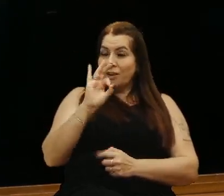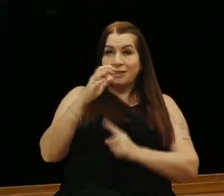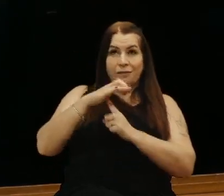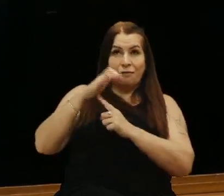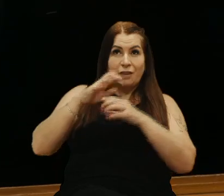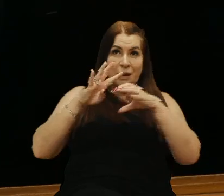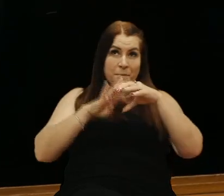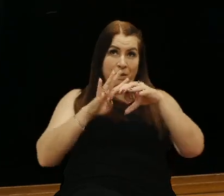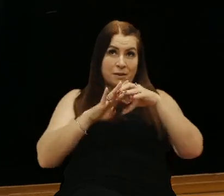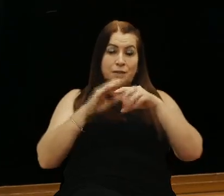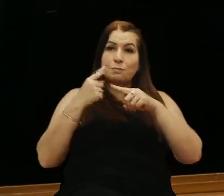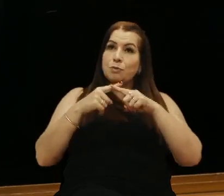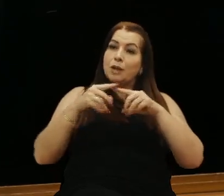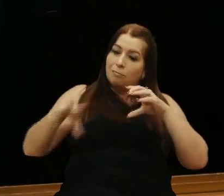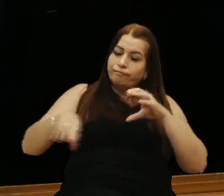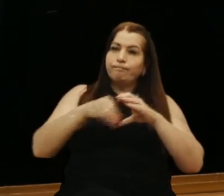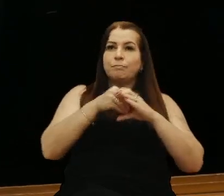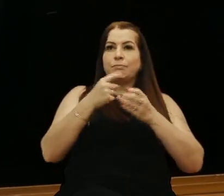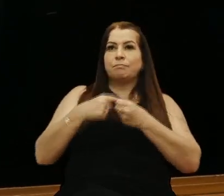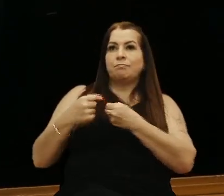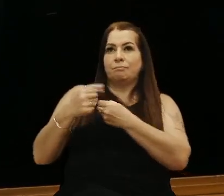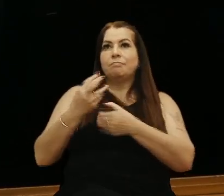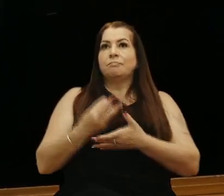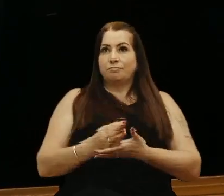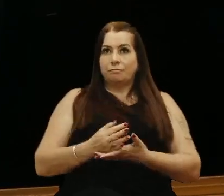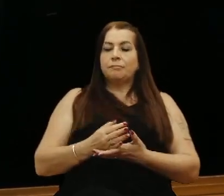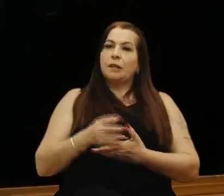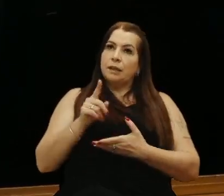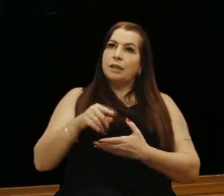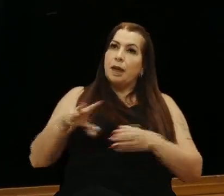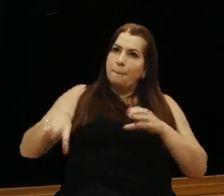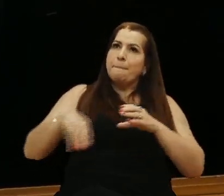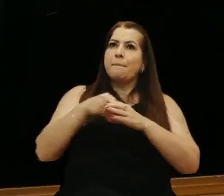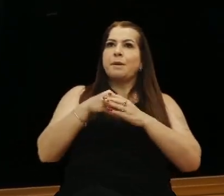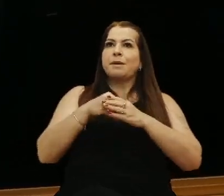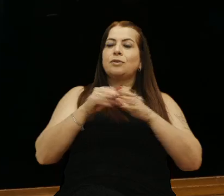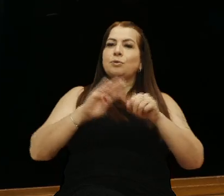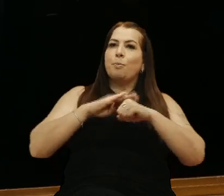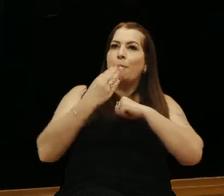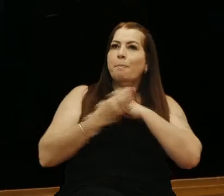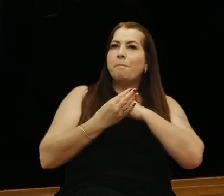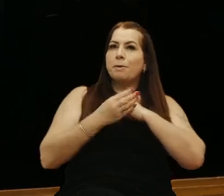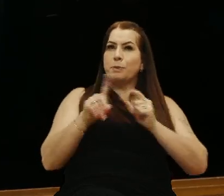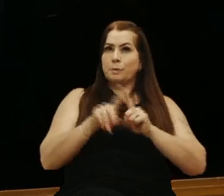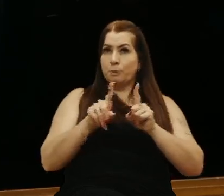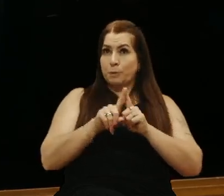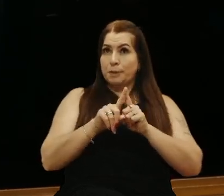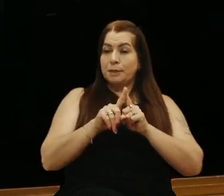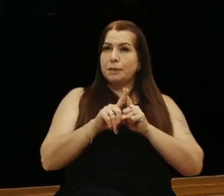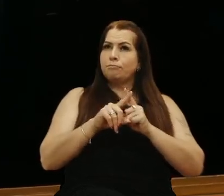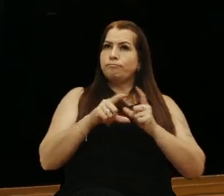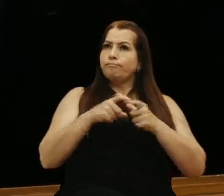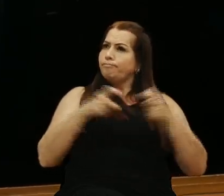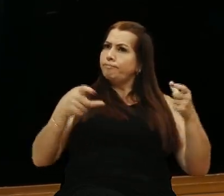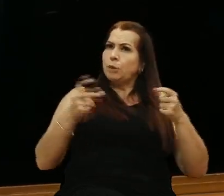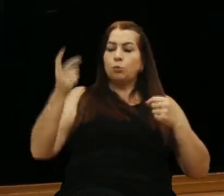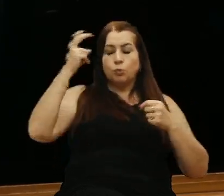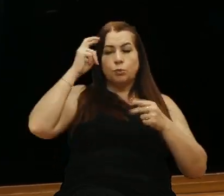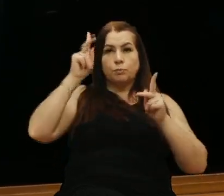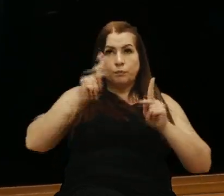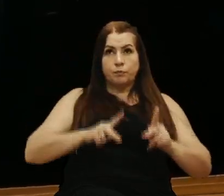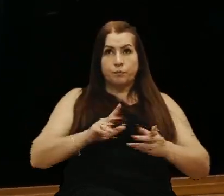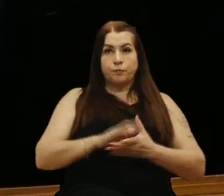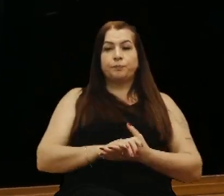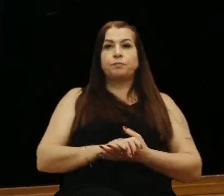Maesa, porque ela é parte da cidade, ela é parte daquele bairro e ela é parte pujante da cultura das